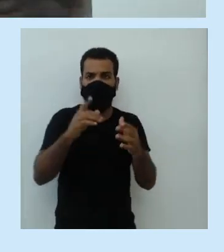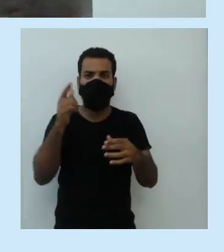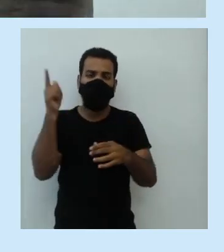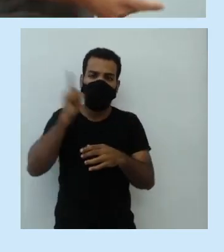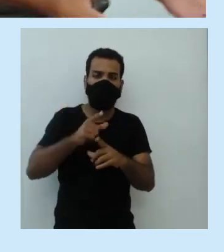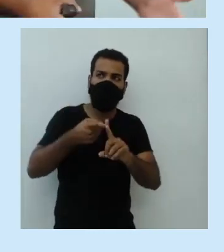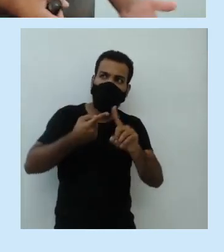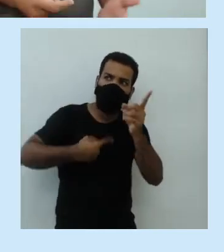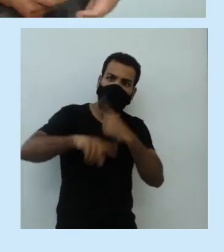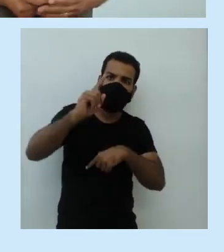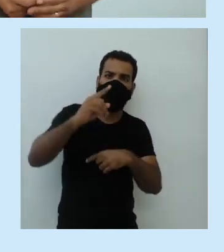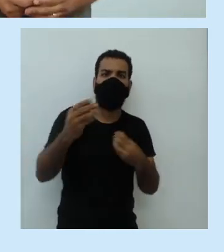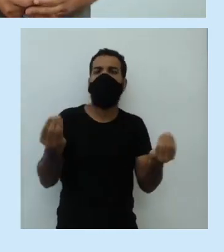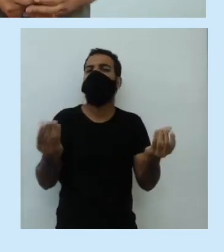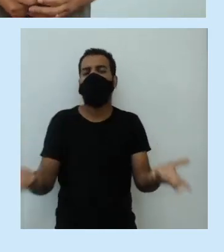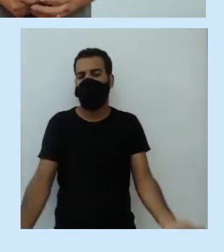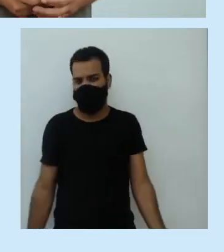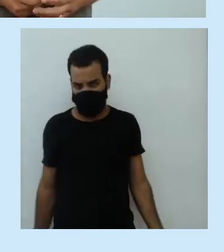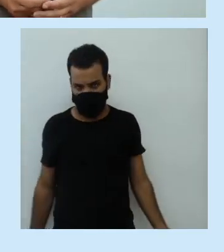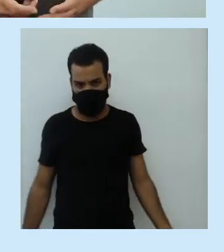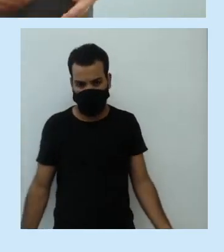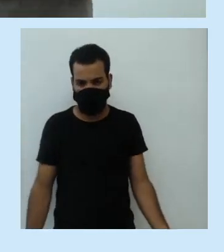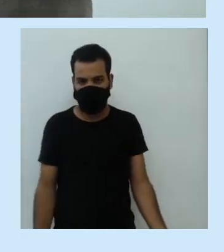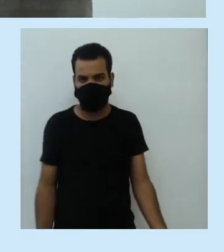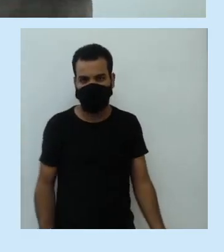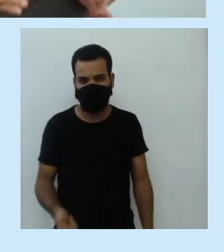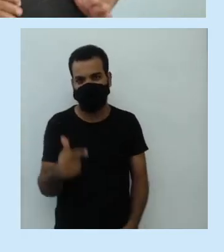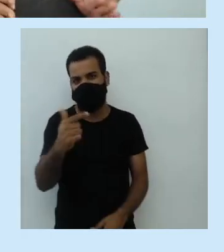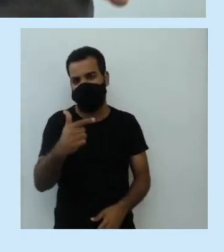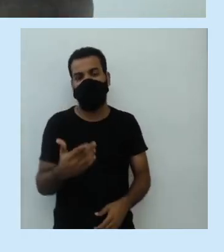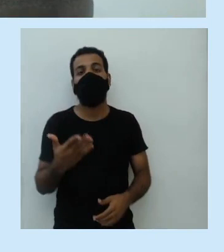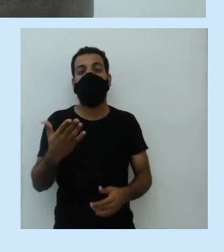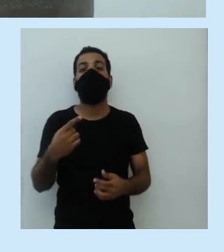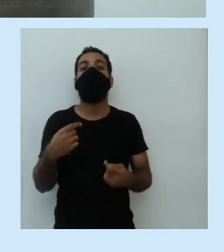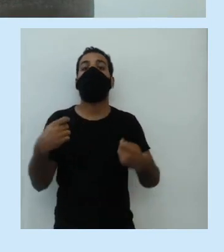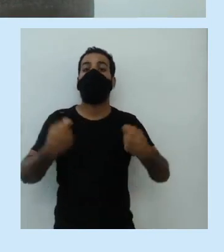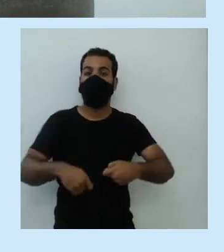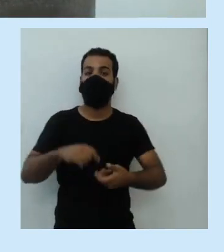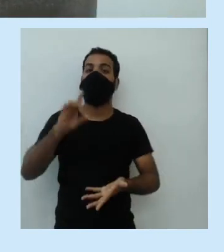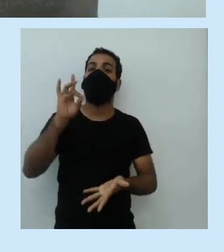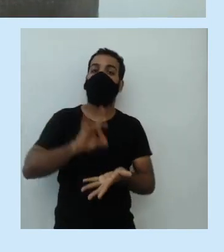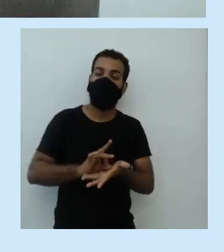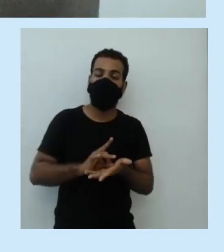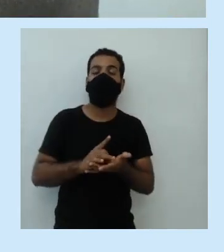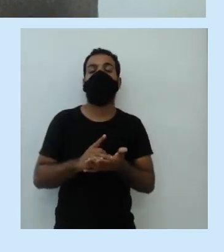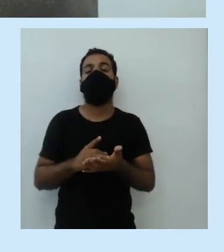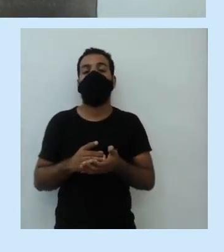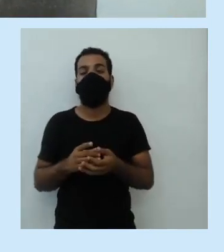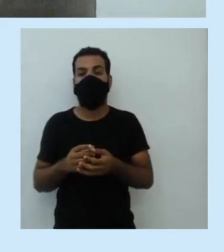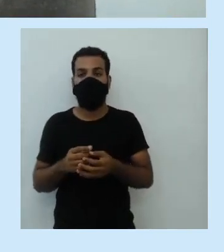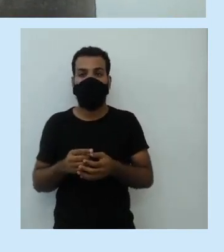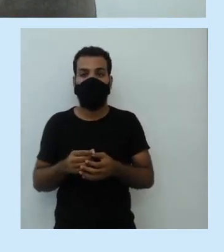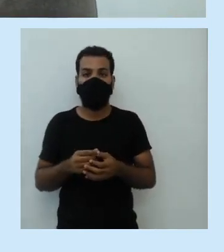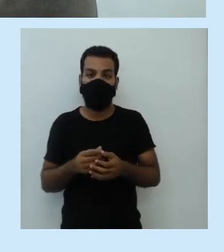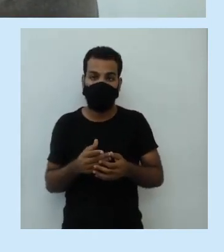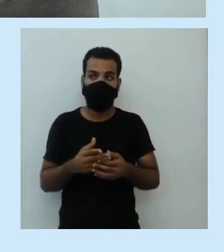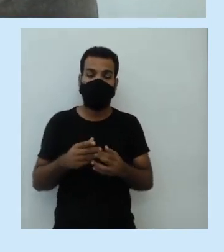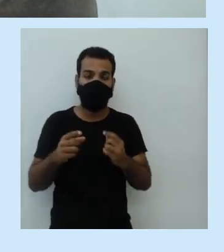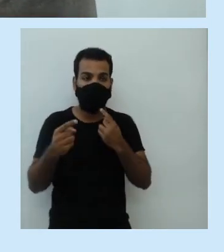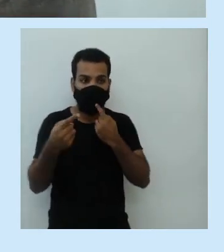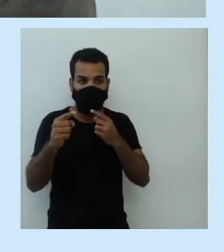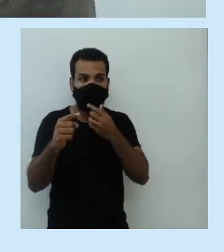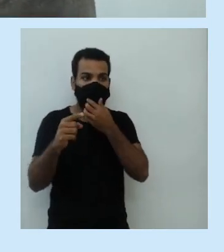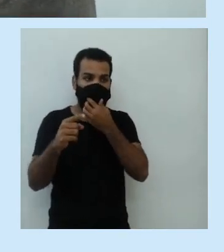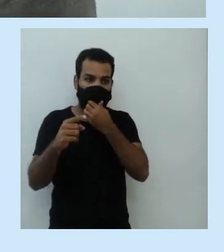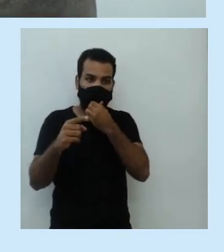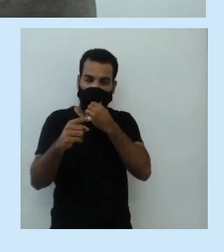bem-sucedido, para buscar o caminho do sucesso. Não tem, então a gente precisa realmente ser uma pessoa altamente crítica com